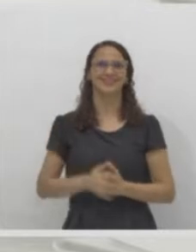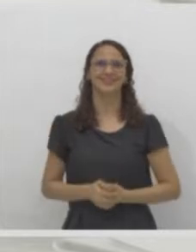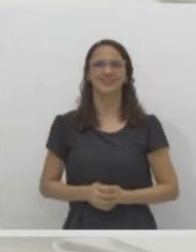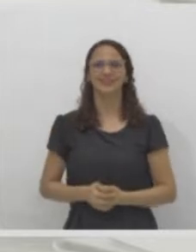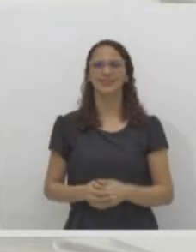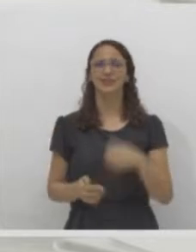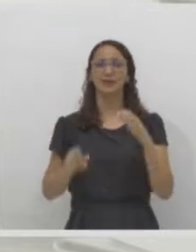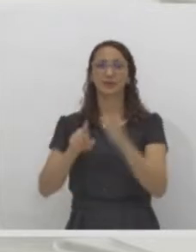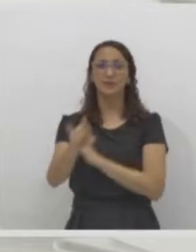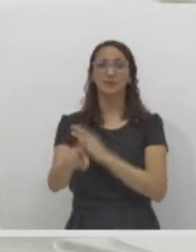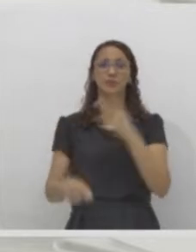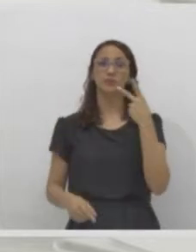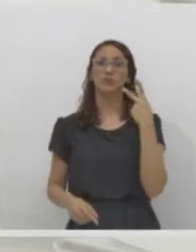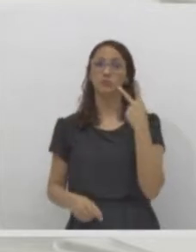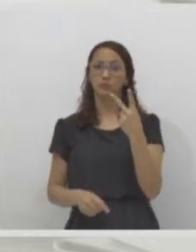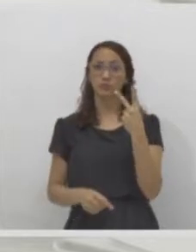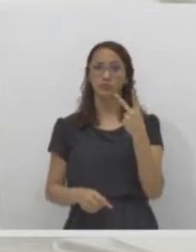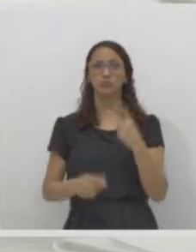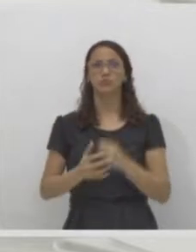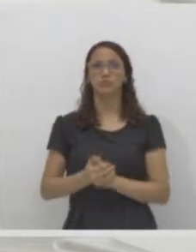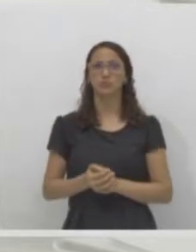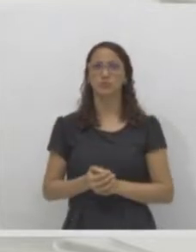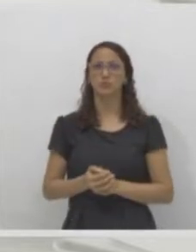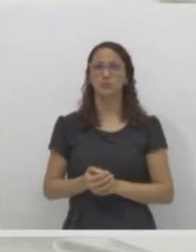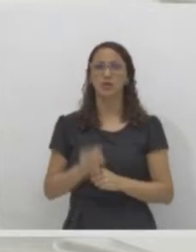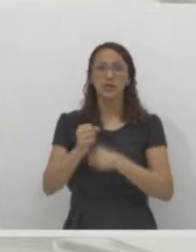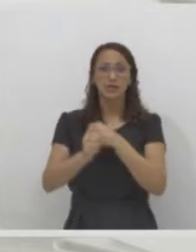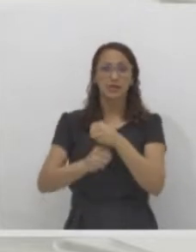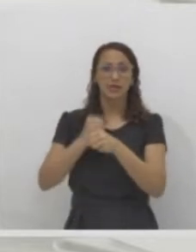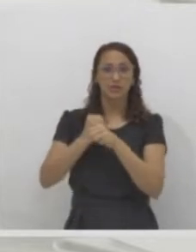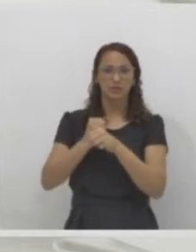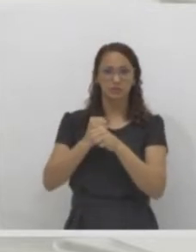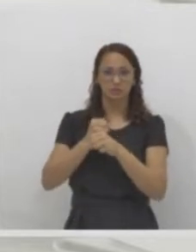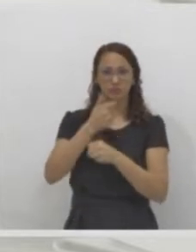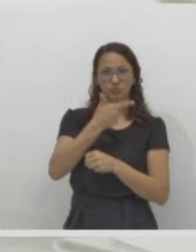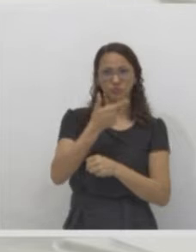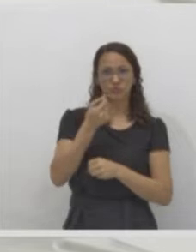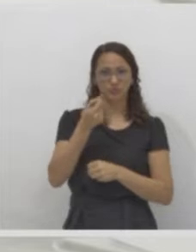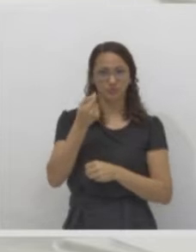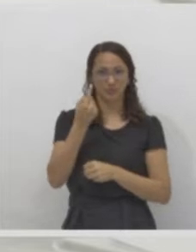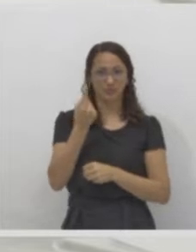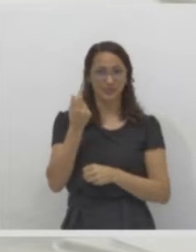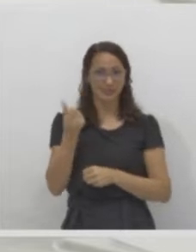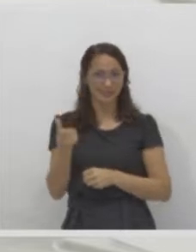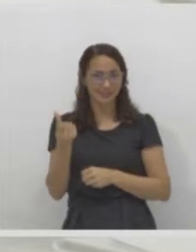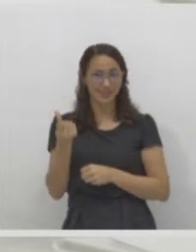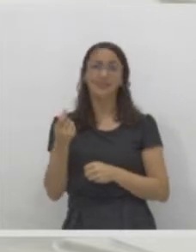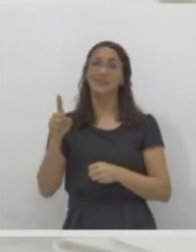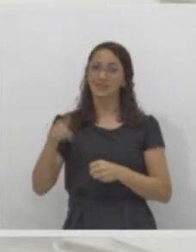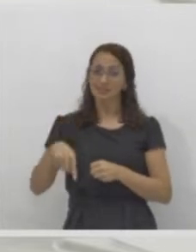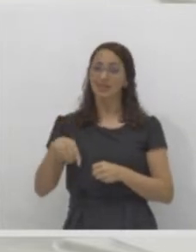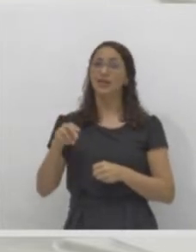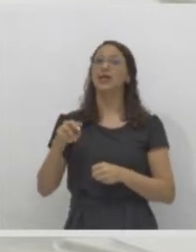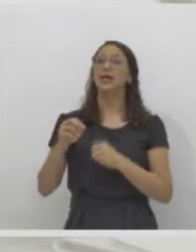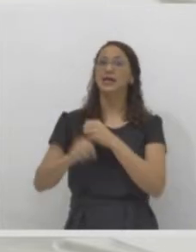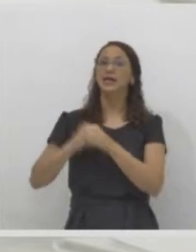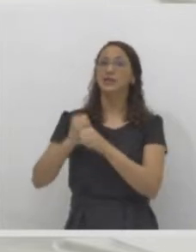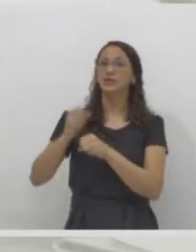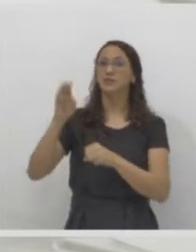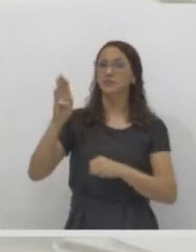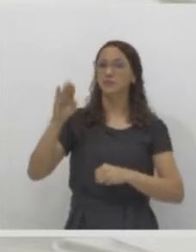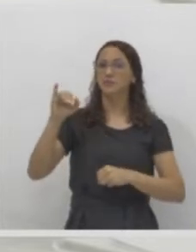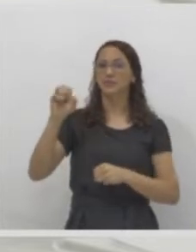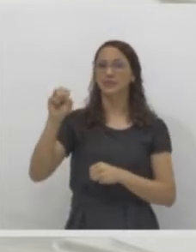Questão 2. Sabendo que o ano 2016 foi um ano bissexto, que aquele ano que possui